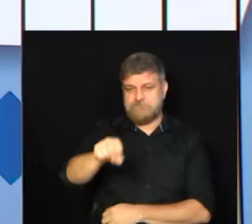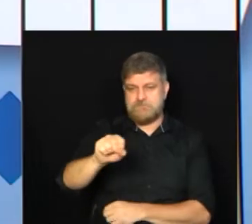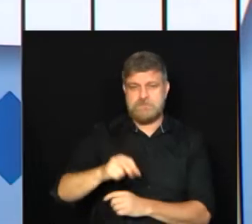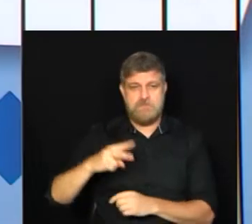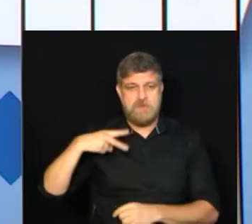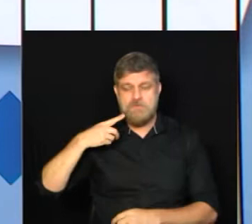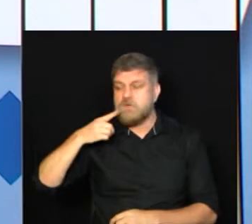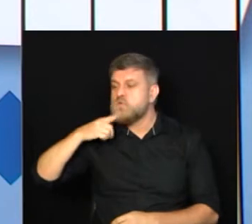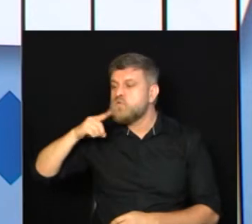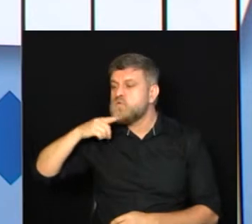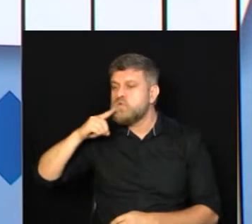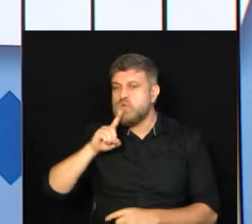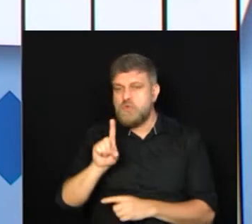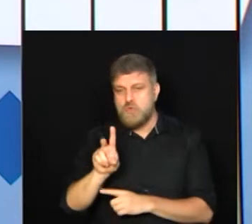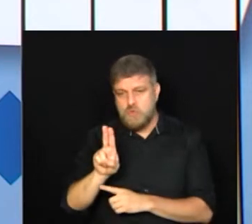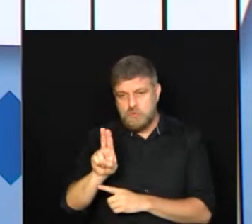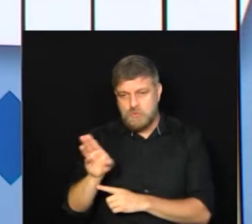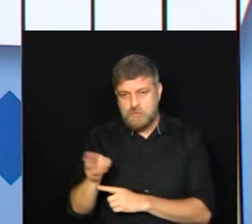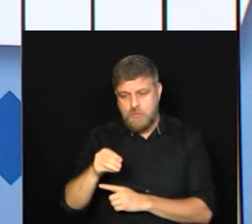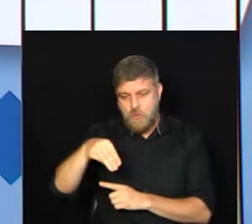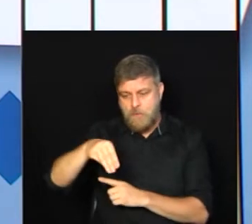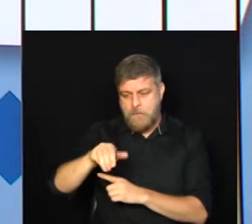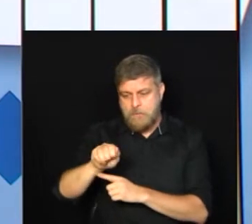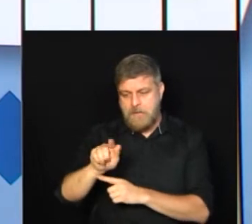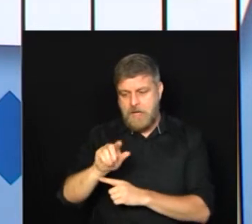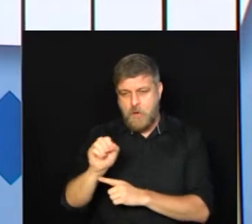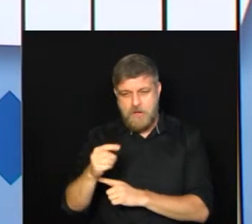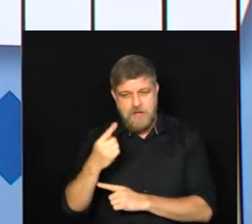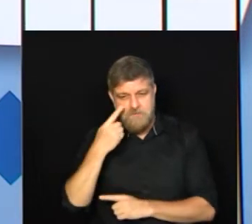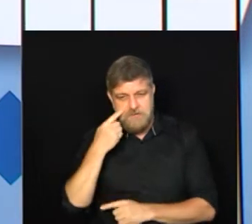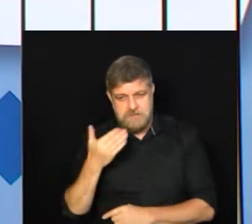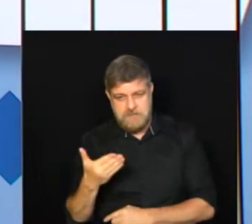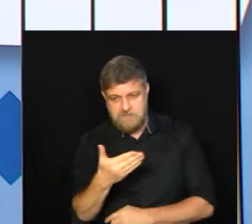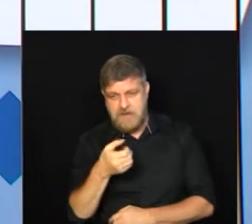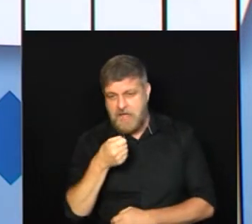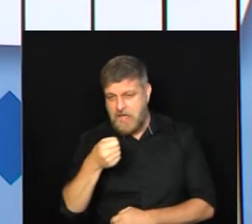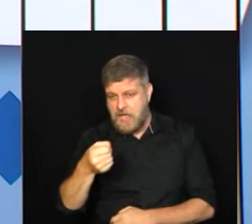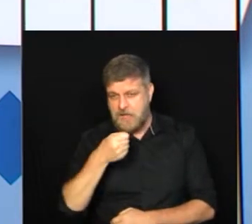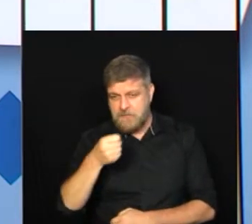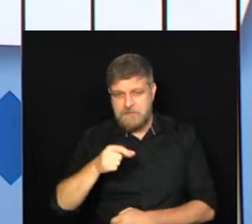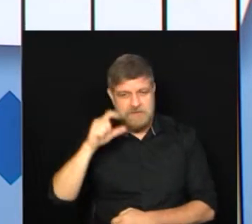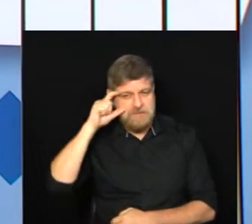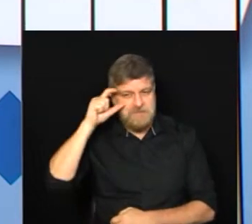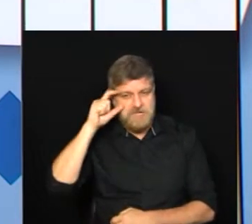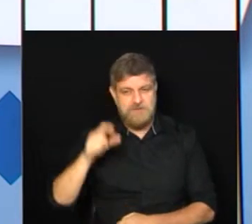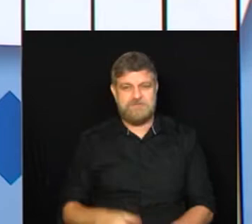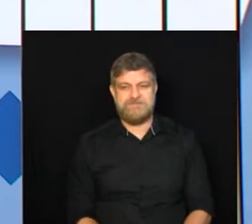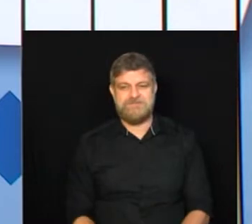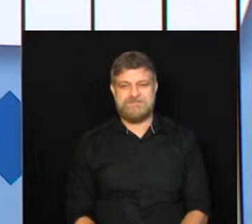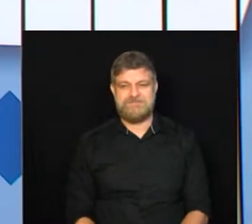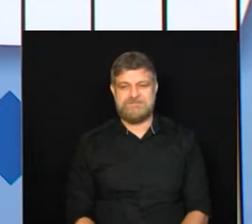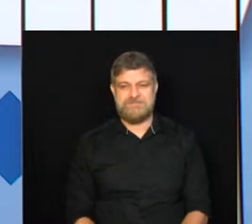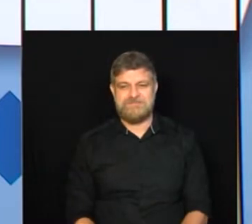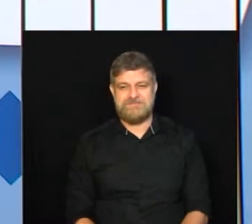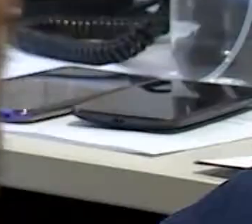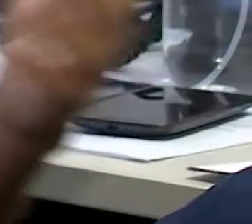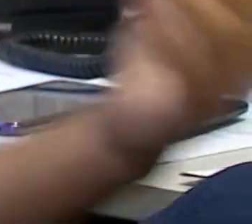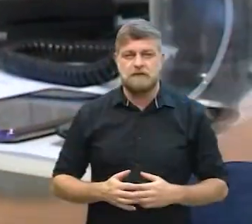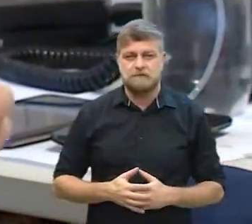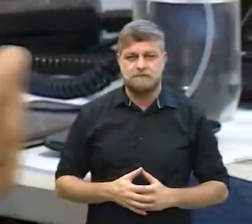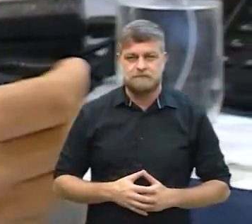Eduardo Magoga protocolou o projeto e você confere agora na reportagem de Michel Amorim.